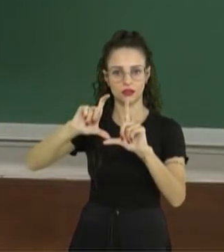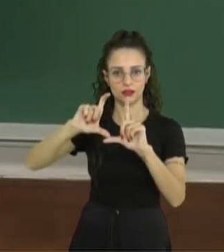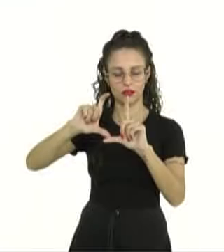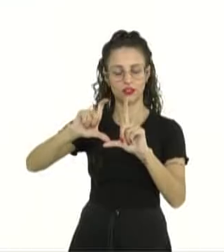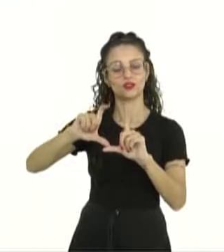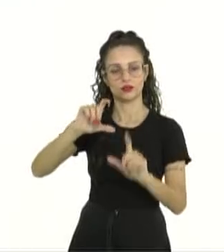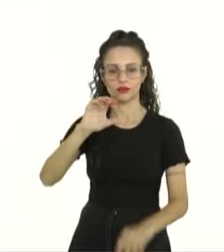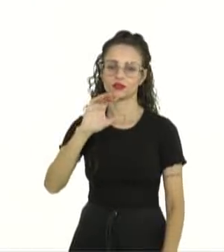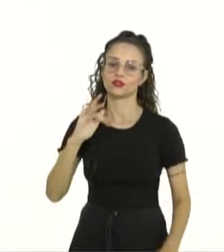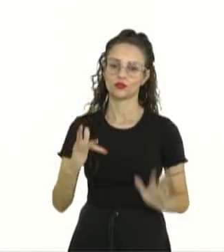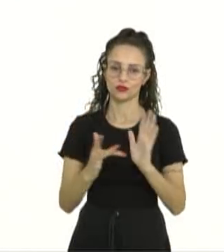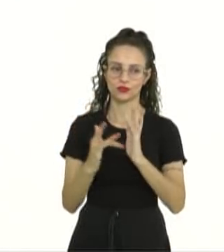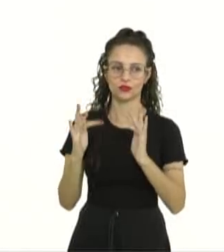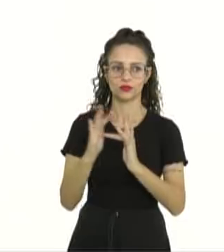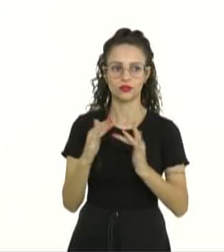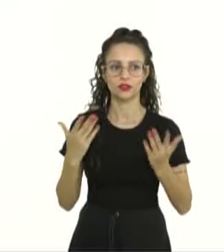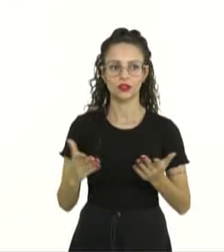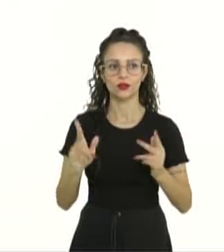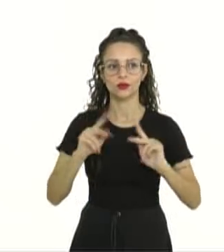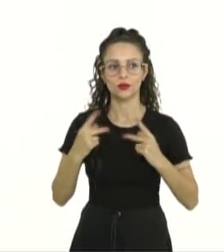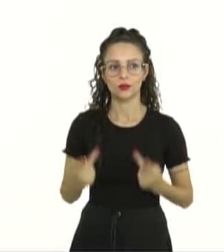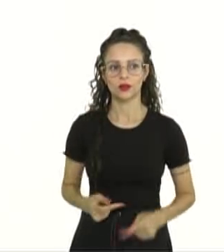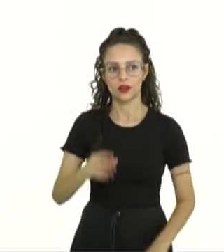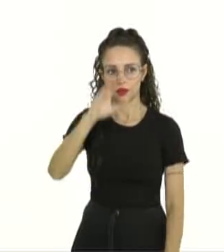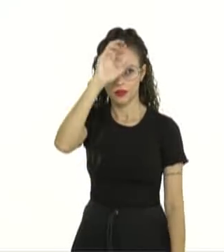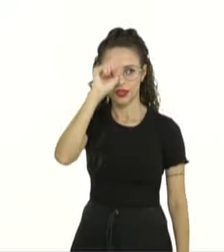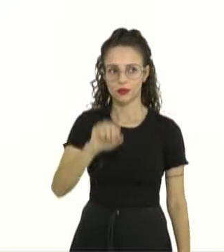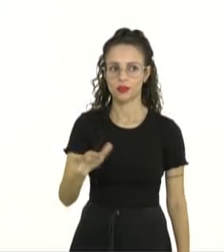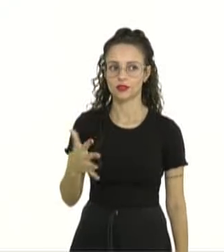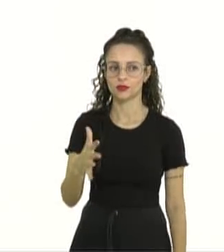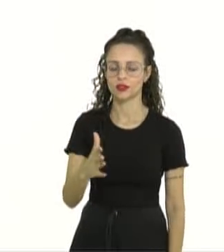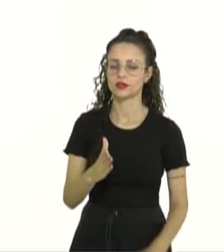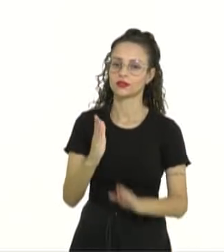Um exemplo, os seres humanos aprenderam a produzir o fogo por volta de